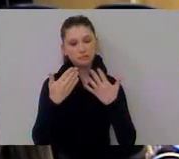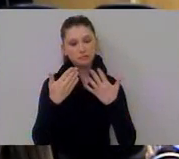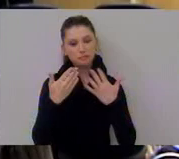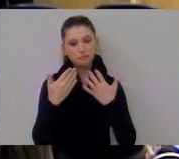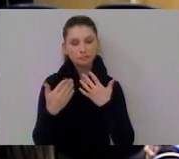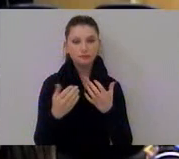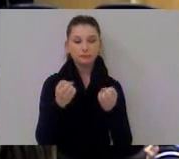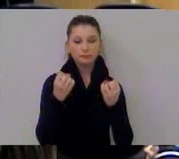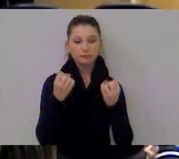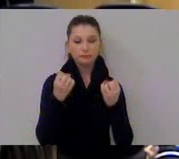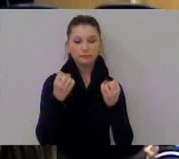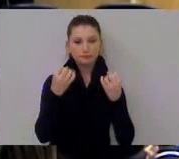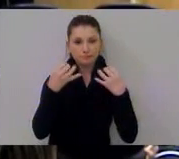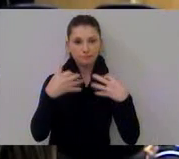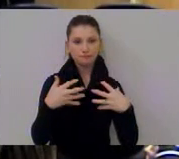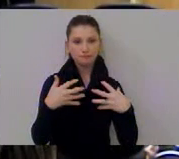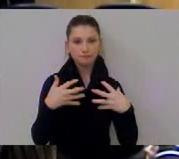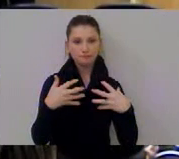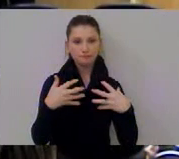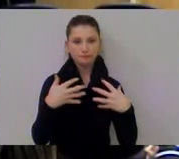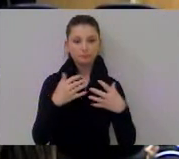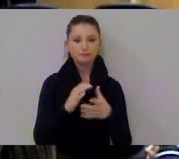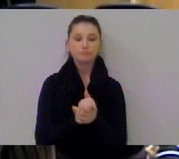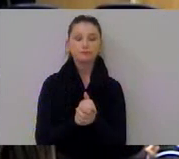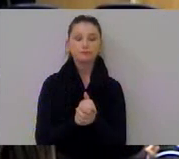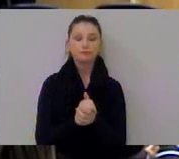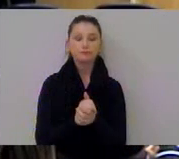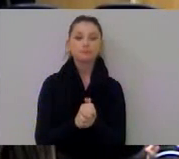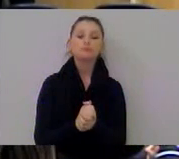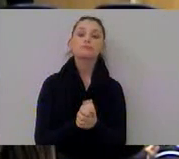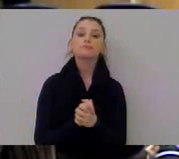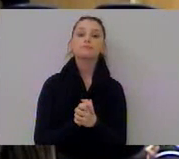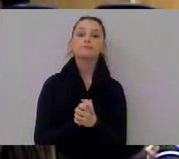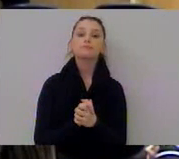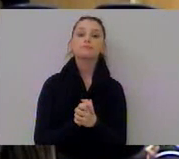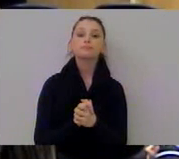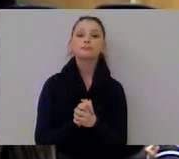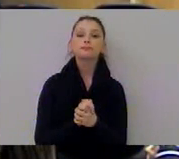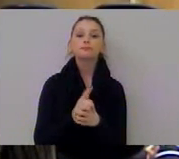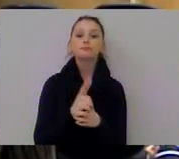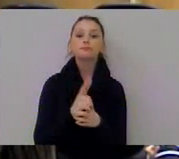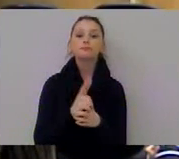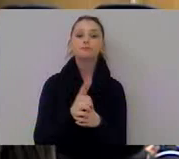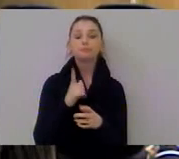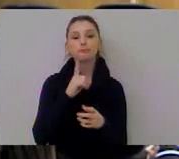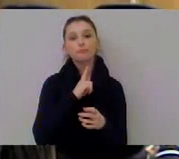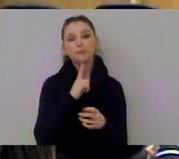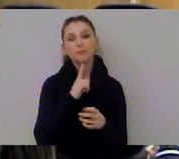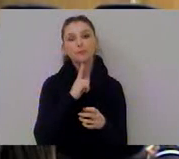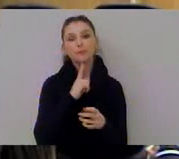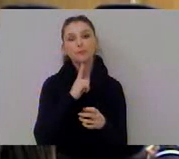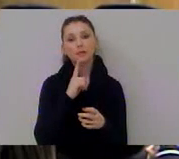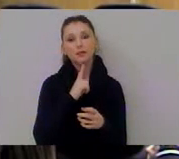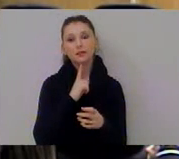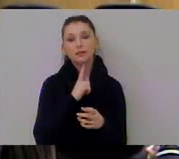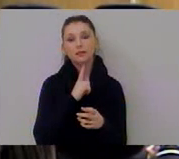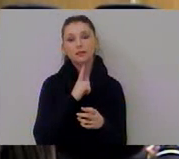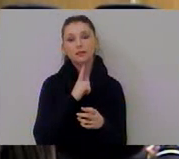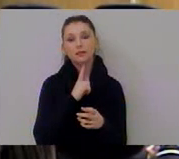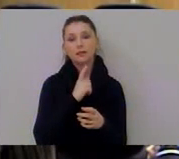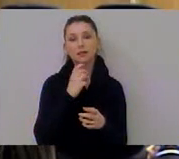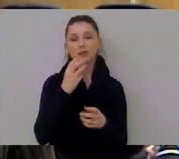Nós temos 30 minutos. A partir daí, aí